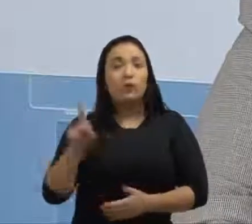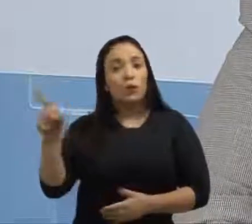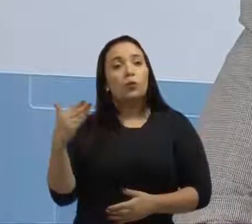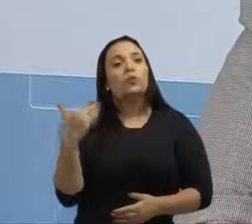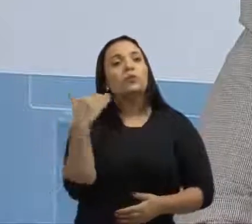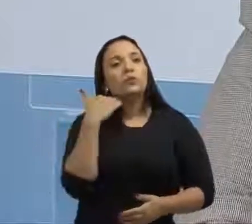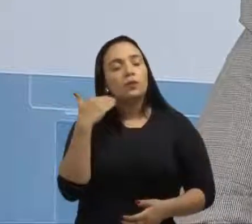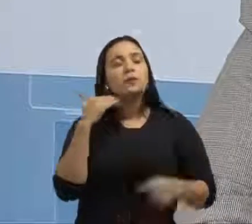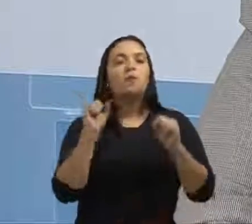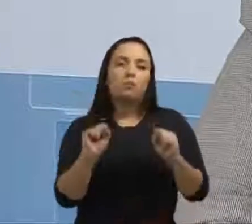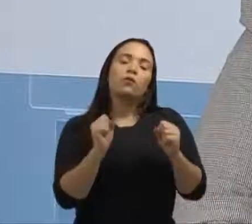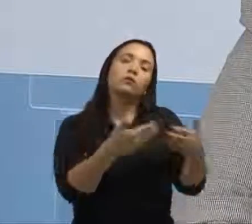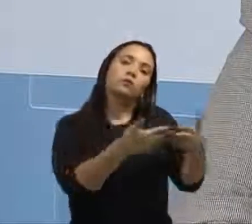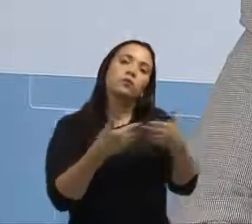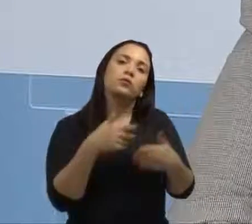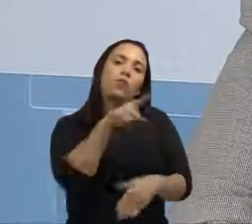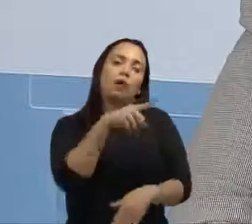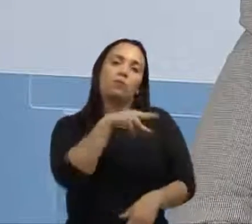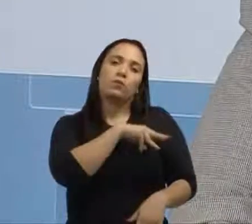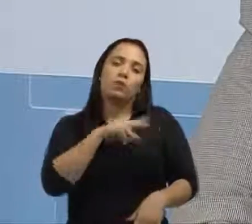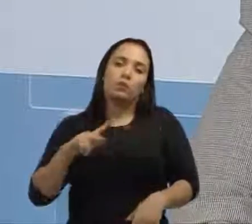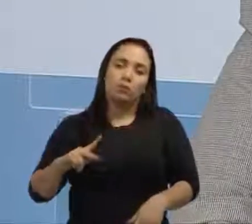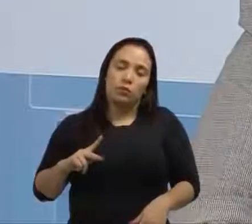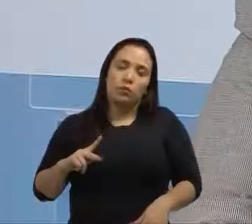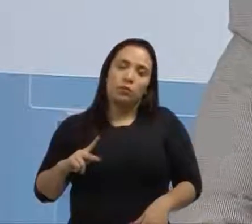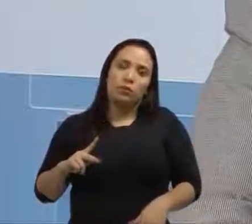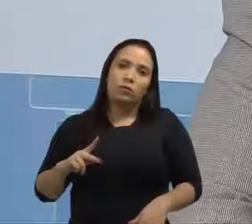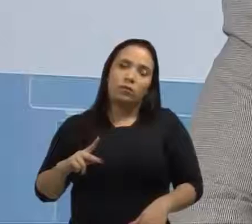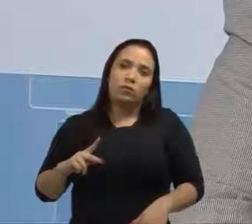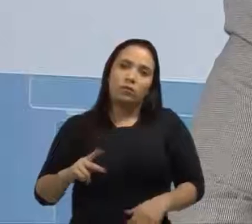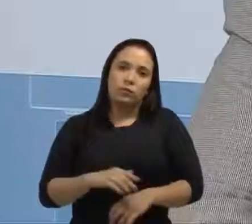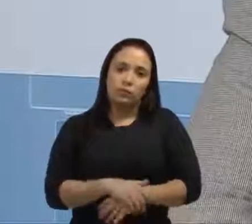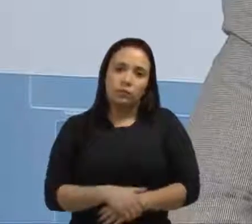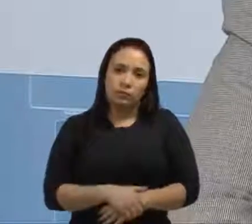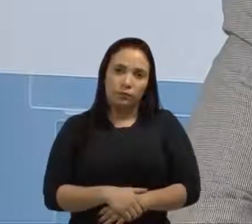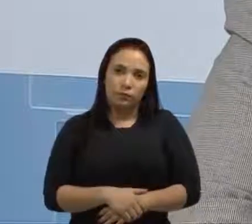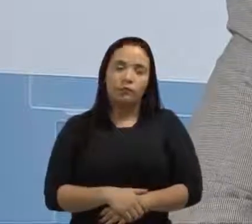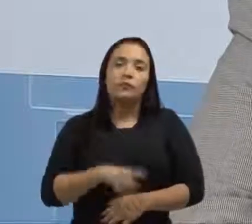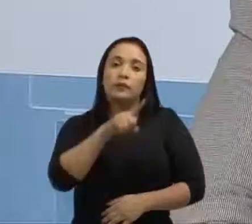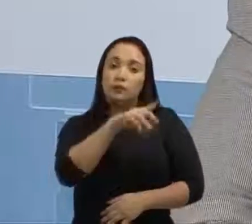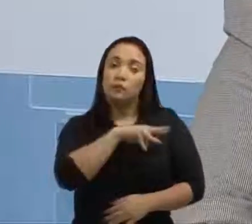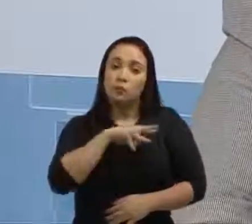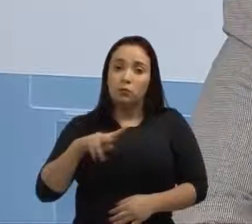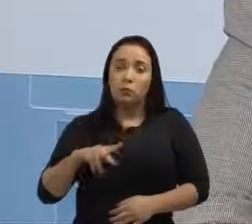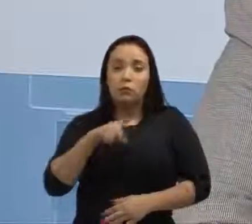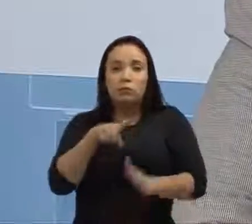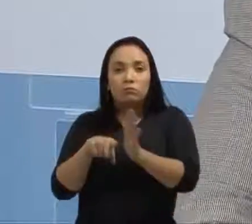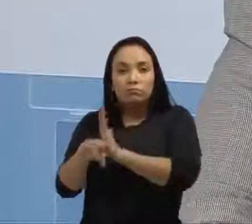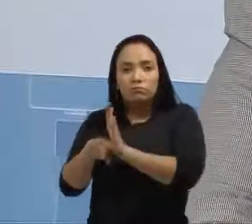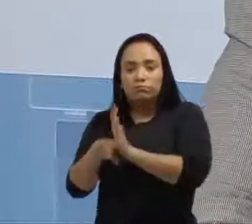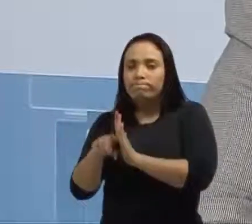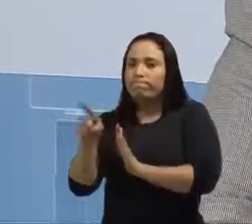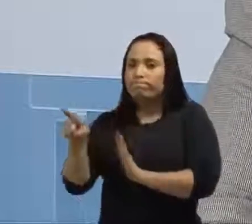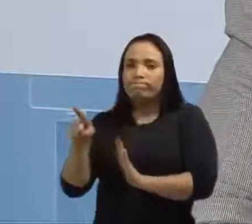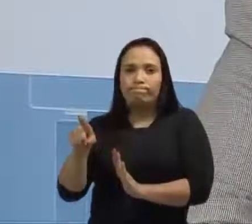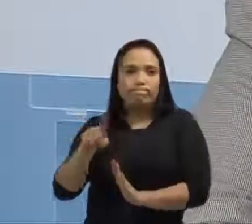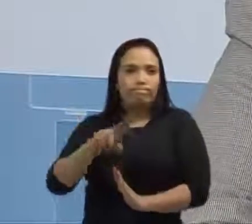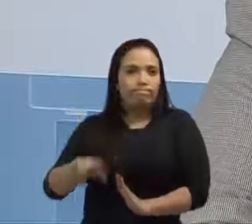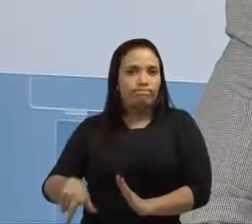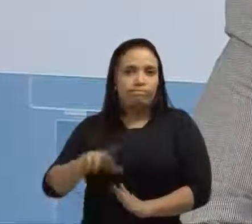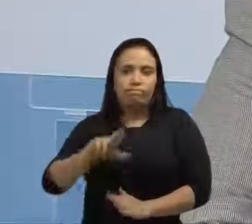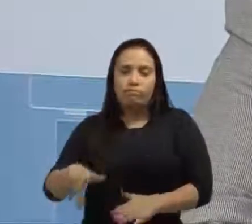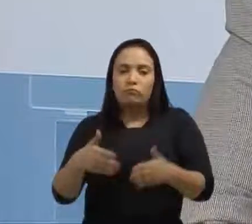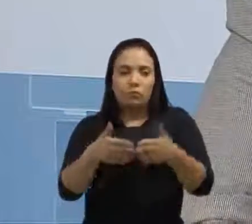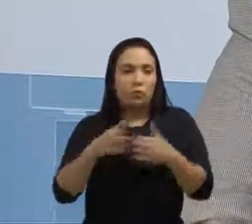O juiz poderia ter pedido para que o Ministério Público se pronunciasse. Ele não pediu sobre a quebra de